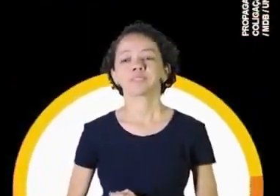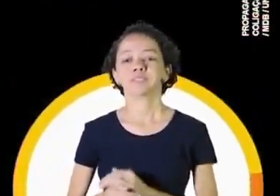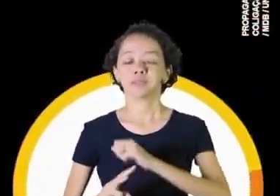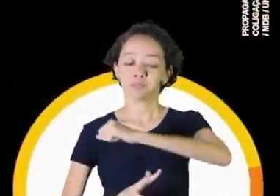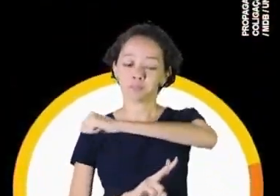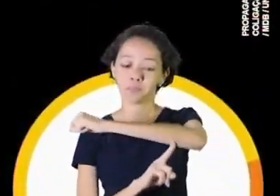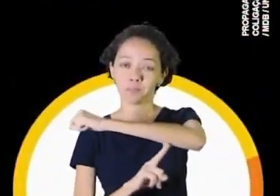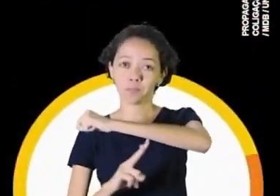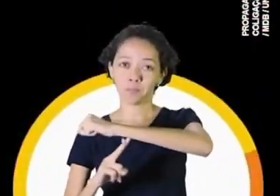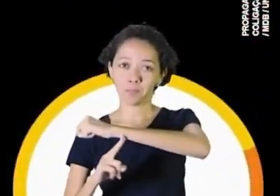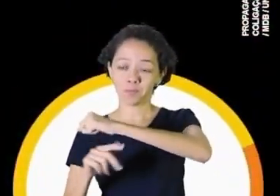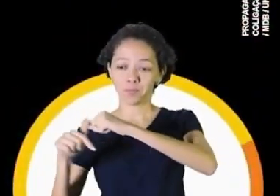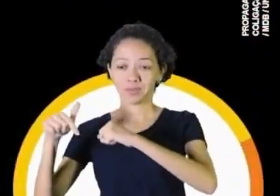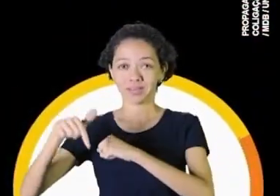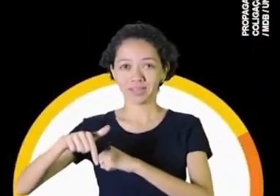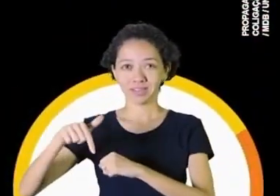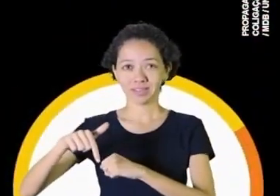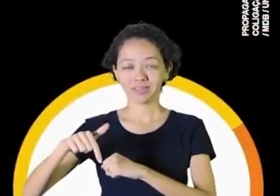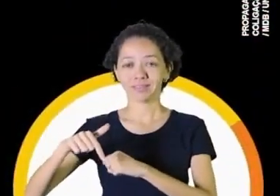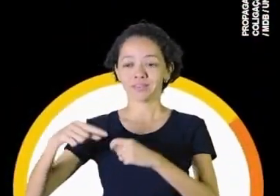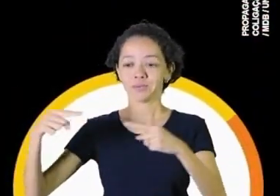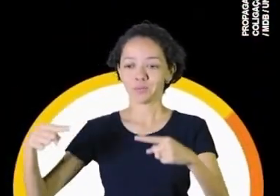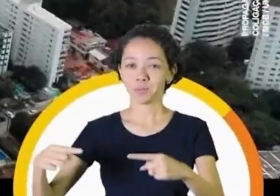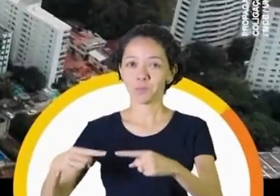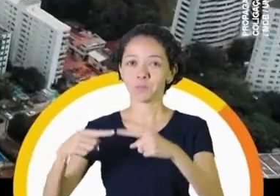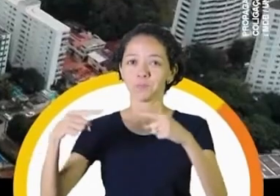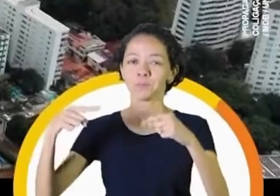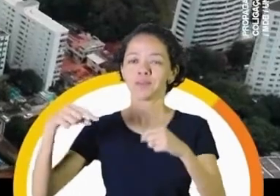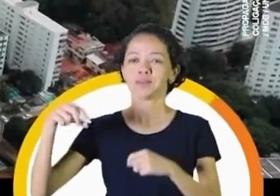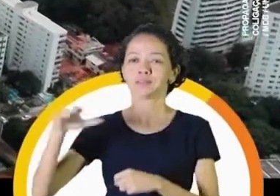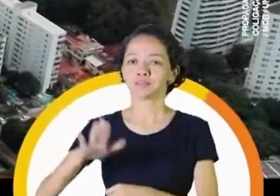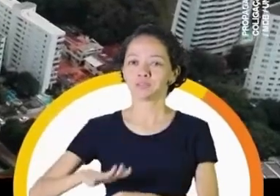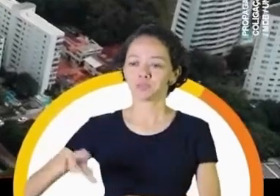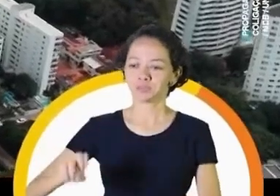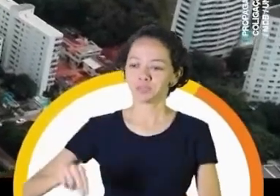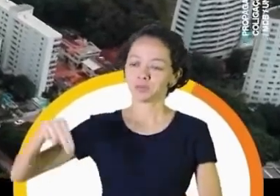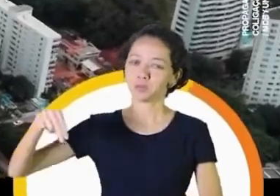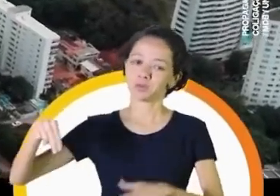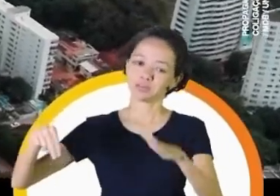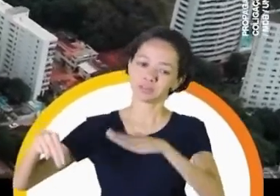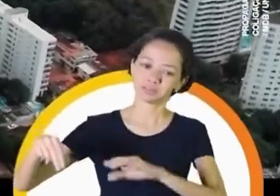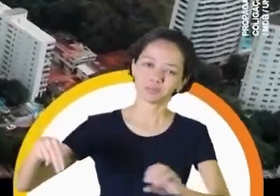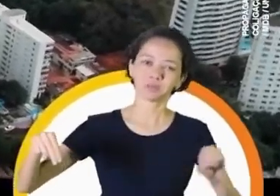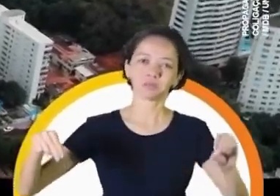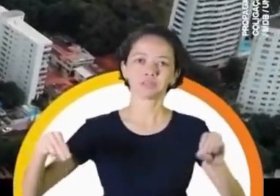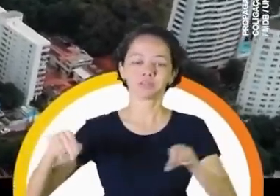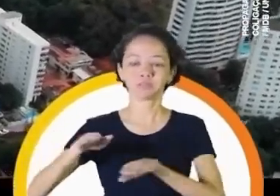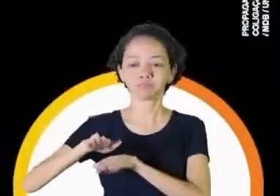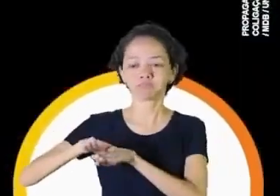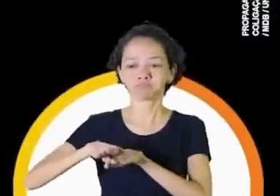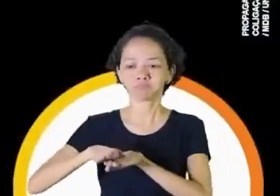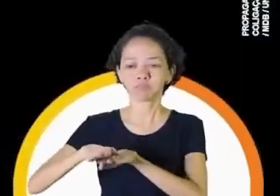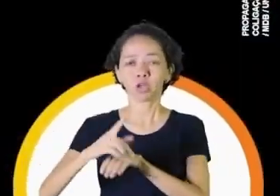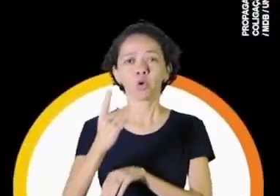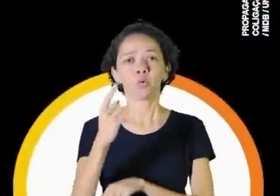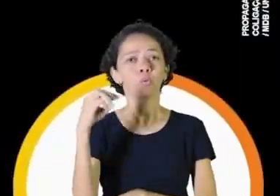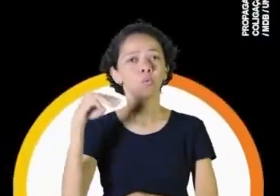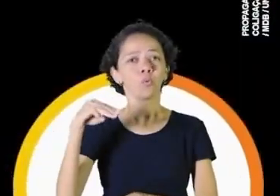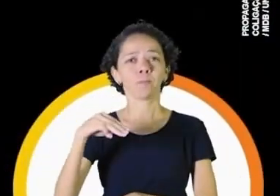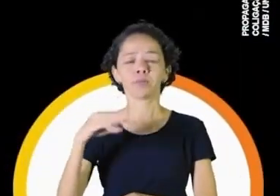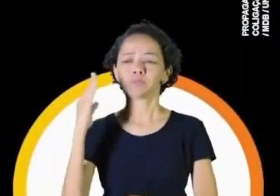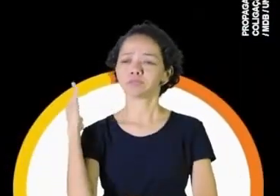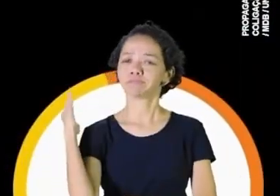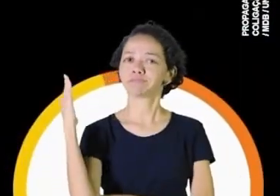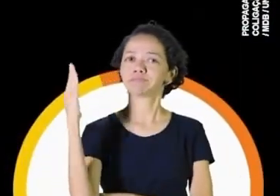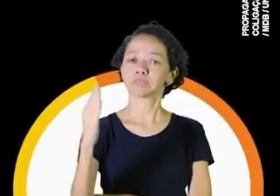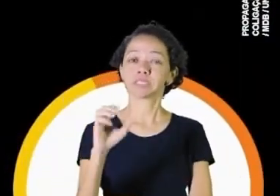Ponte Jaime Guzmão, que está conectando aqui a Zona Norte com a Zona Oeste. Esse percurso que a gente está fazendo, ele vai